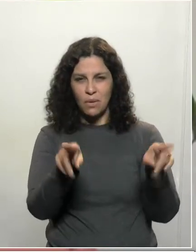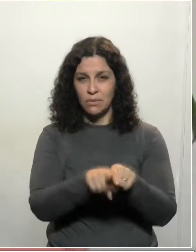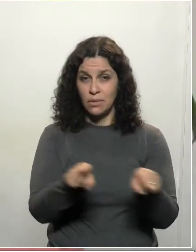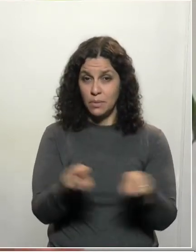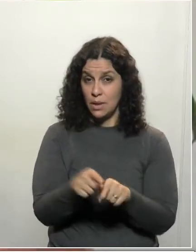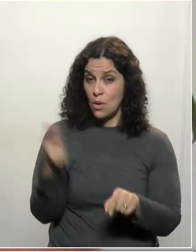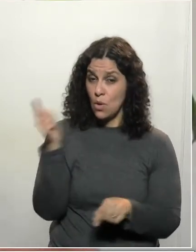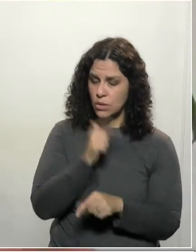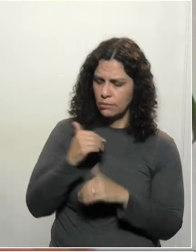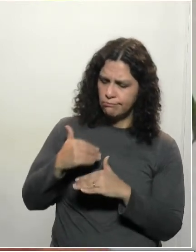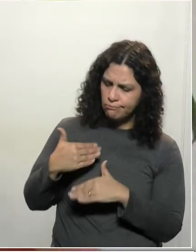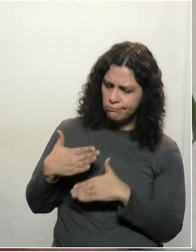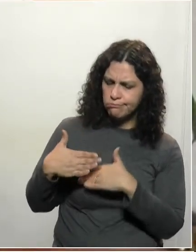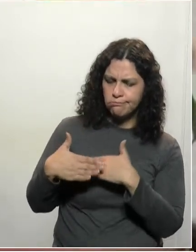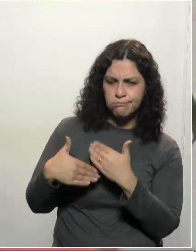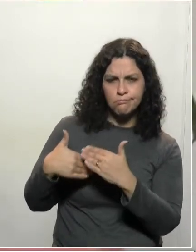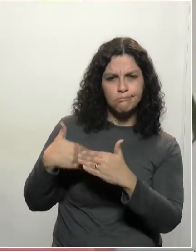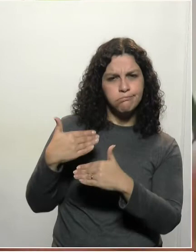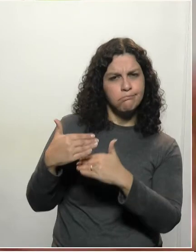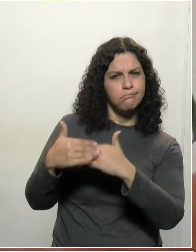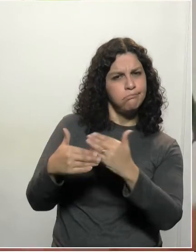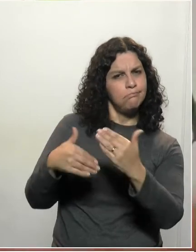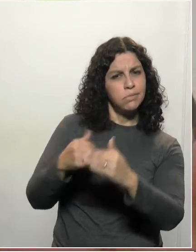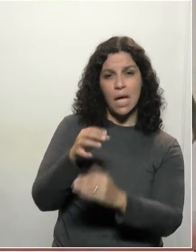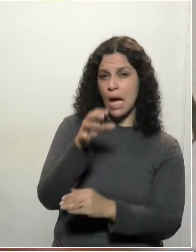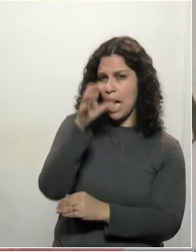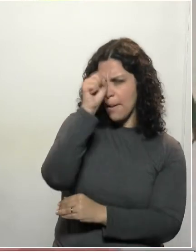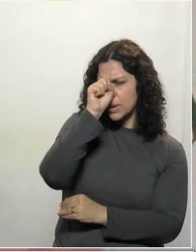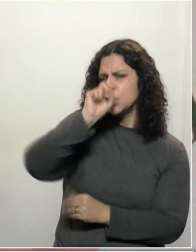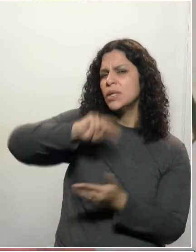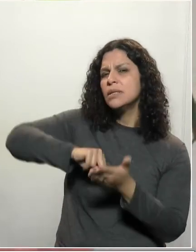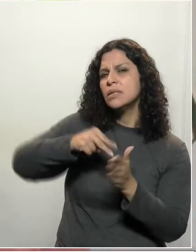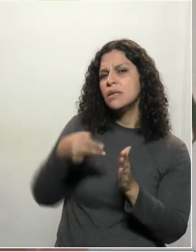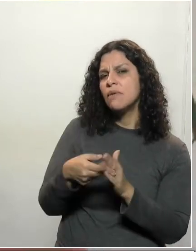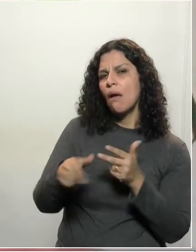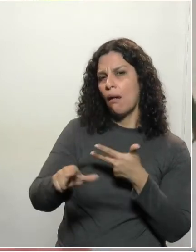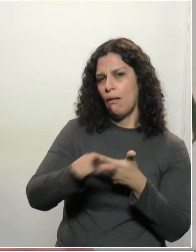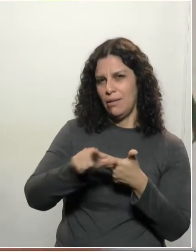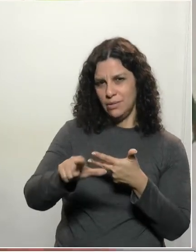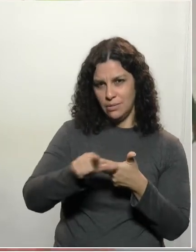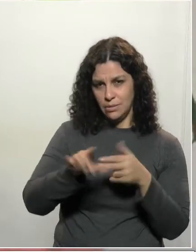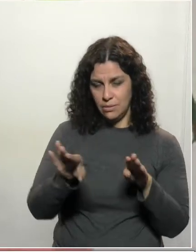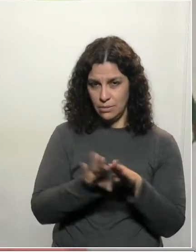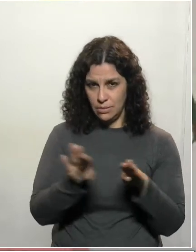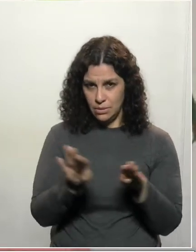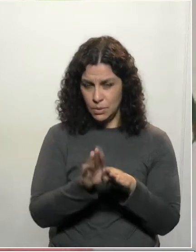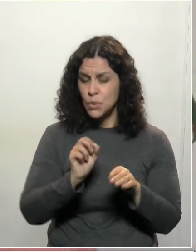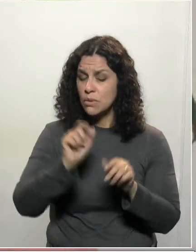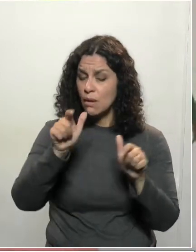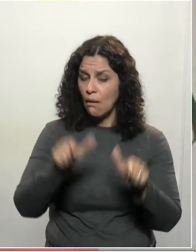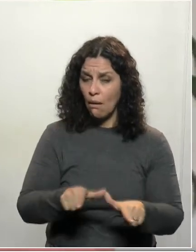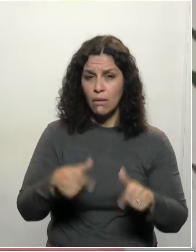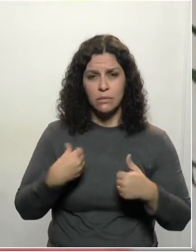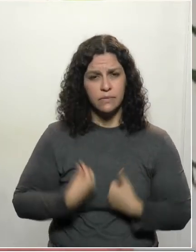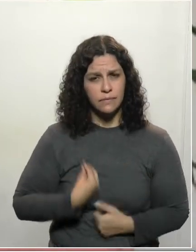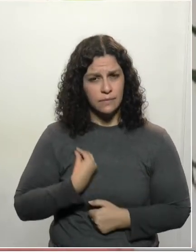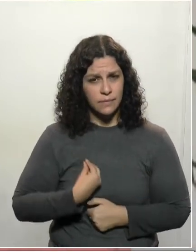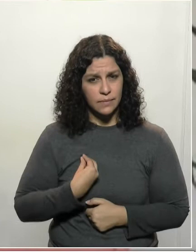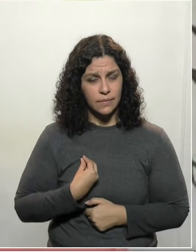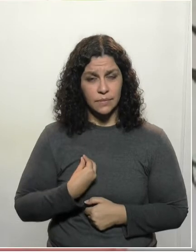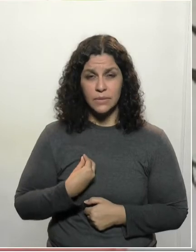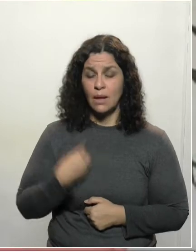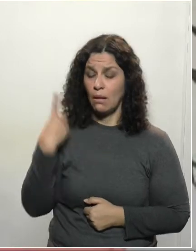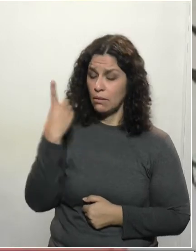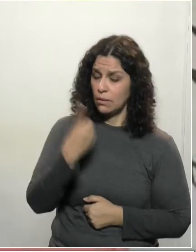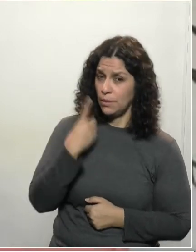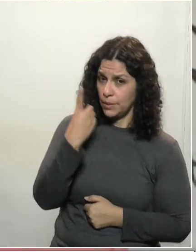para ir gradativamente aprendendo o que é legislar, o que é estar deputado. Então, presidente,